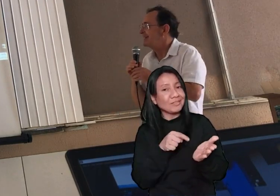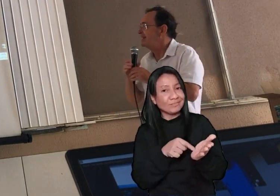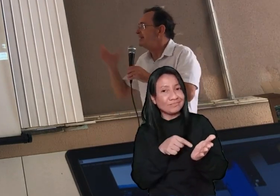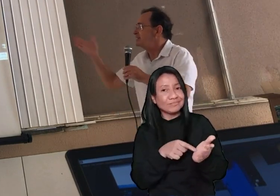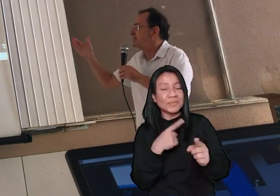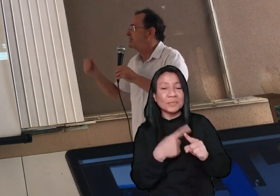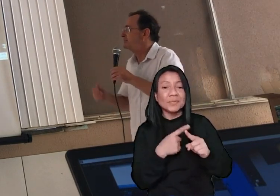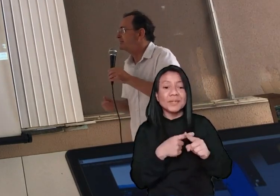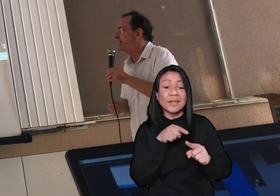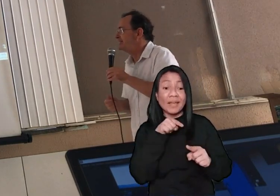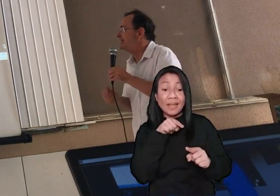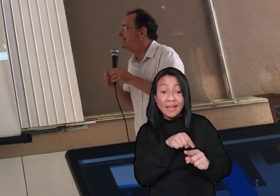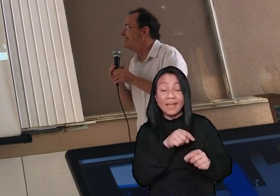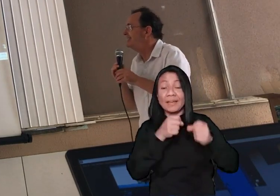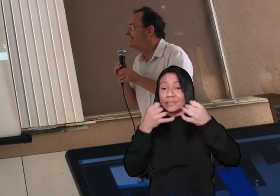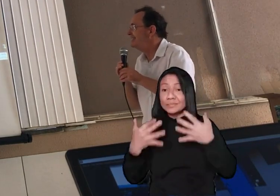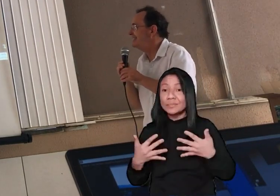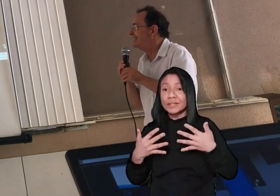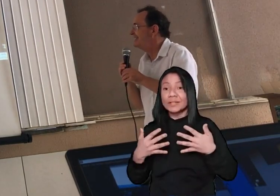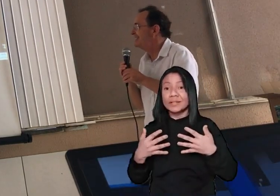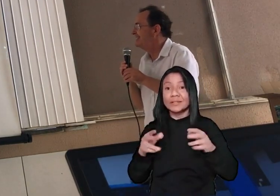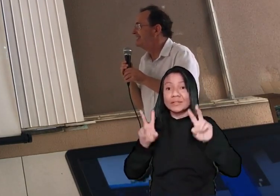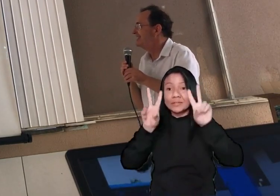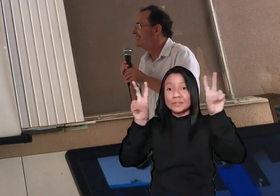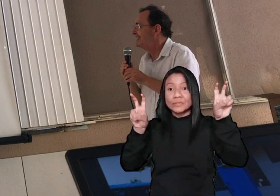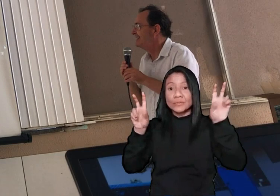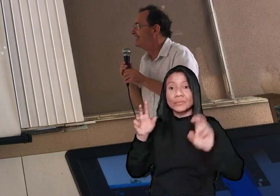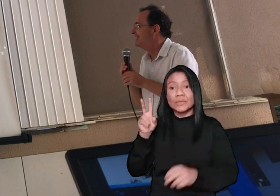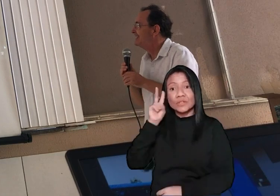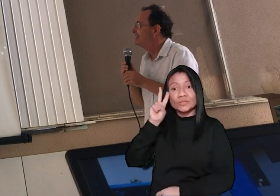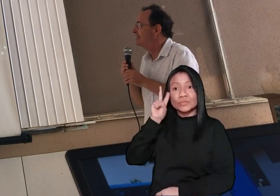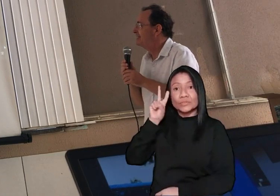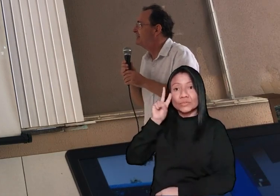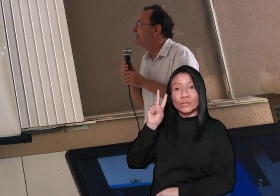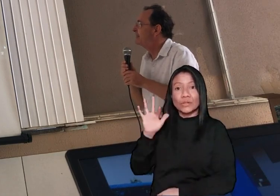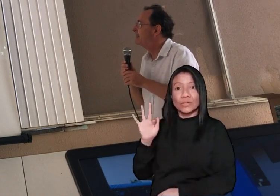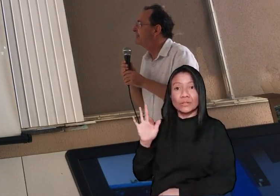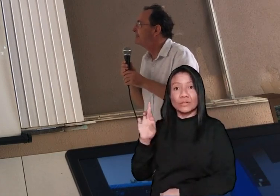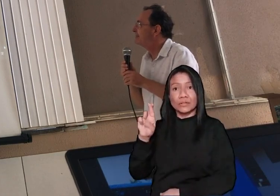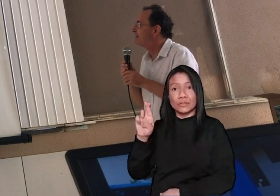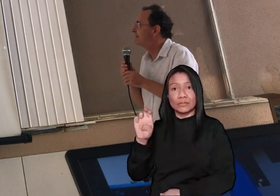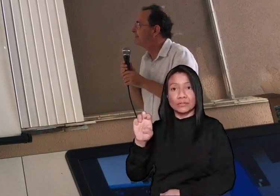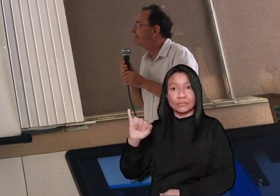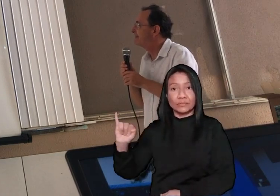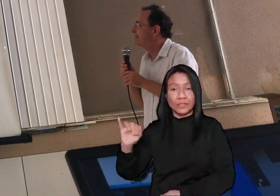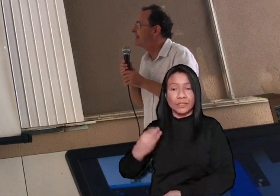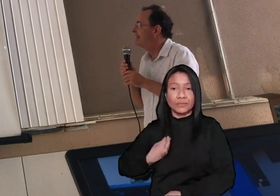Aqui é a história de vocês, né? Olha aí.